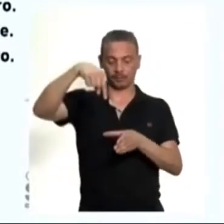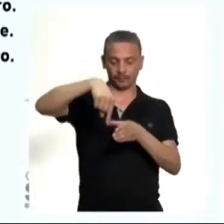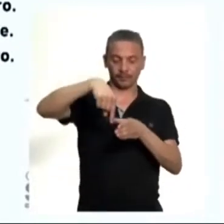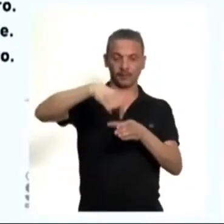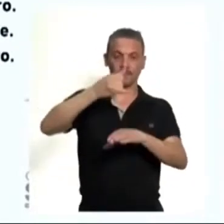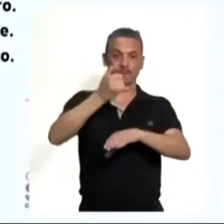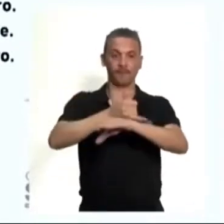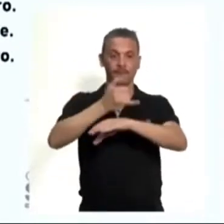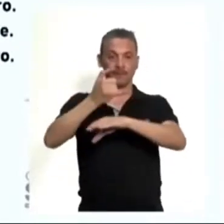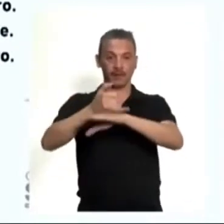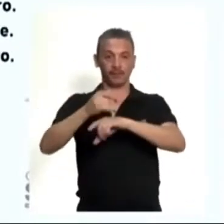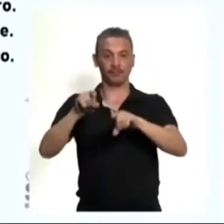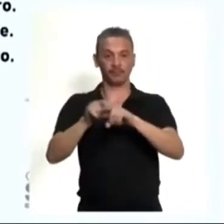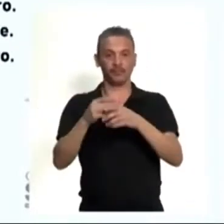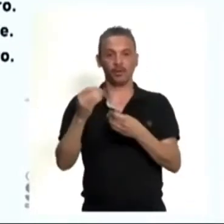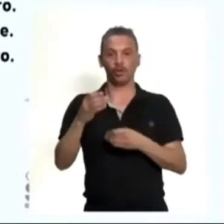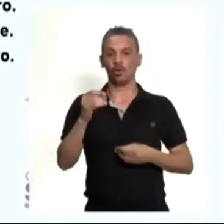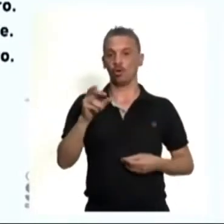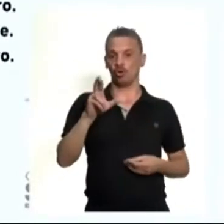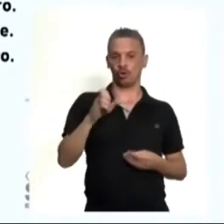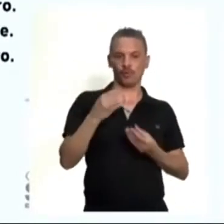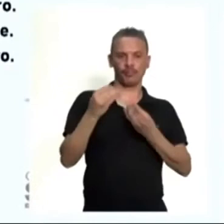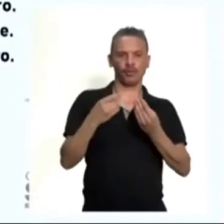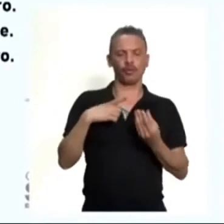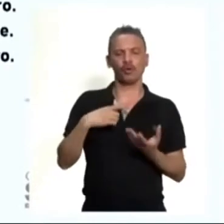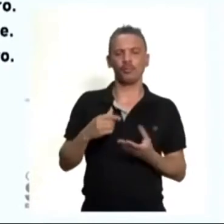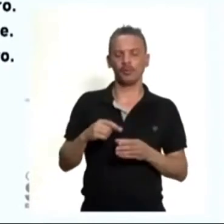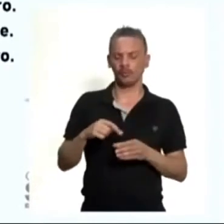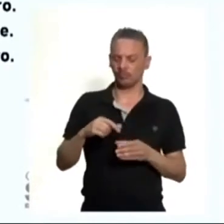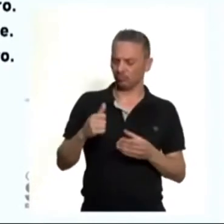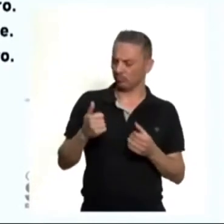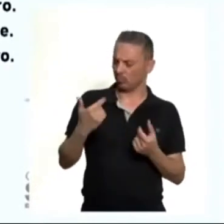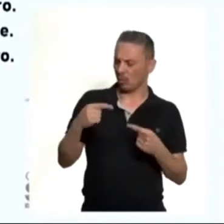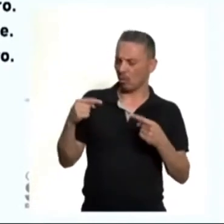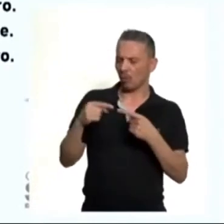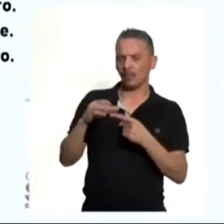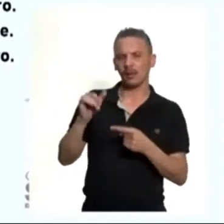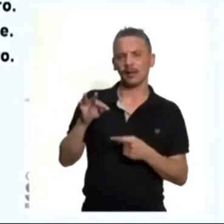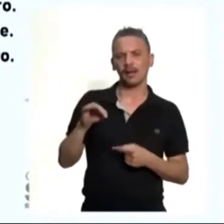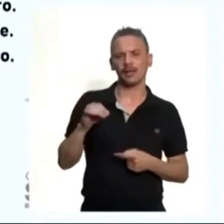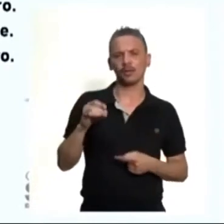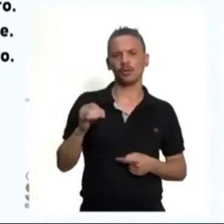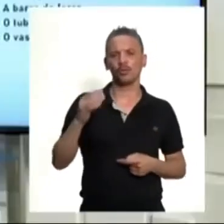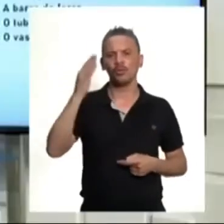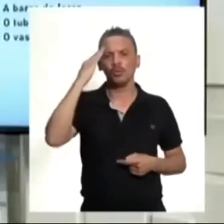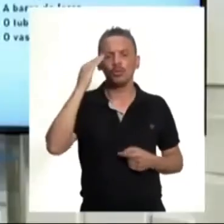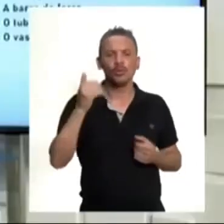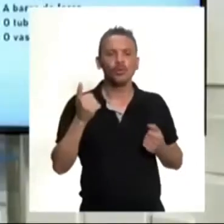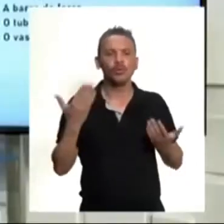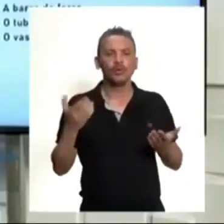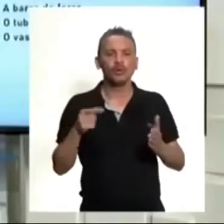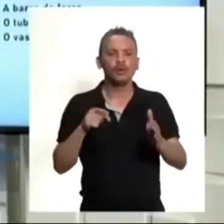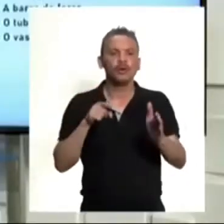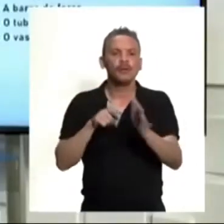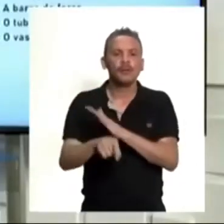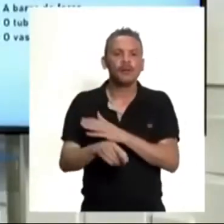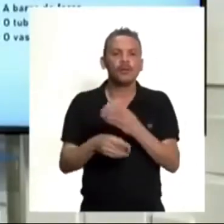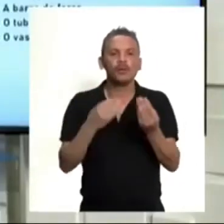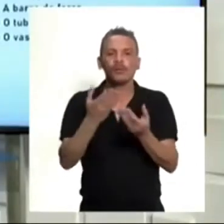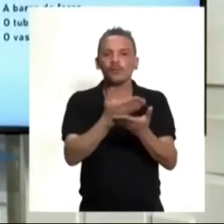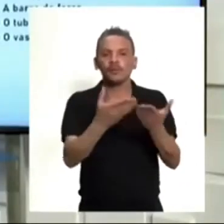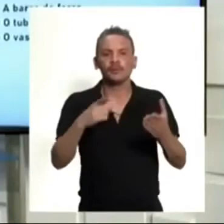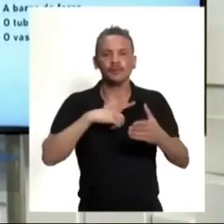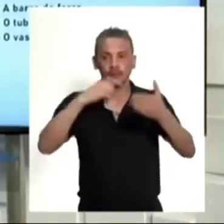tubo de cobre. Aí ele pergunta, nessa suposta pilha, qual dos componentes atuaria como cátodo? Entendeu? Ó, a pergunta que eu venho discutindo com